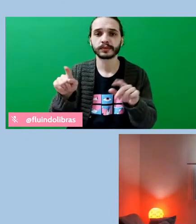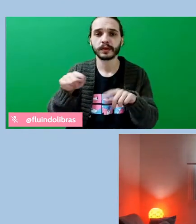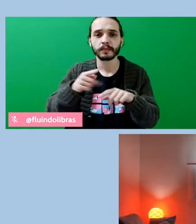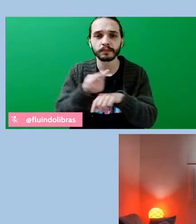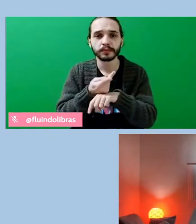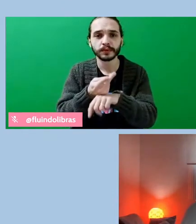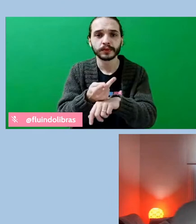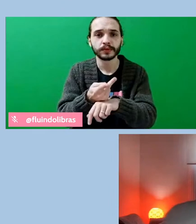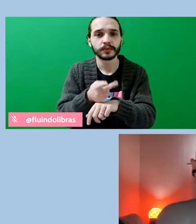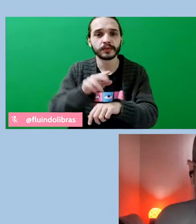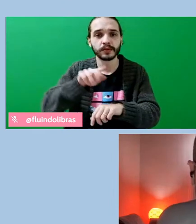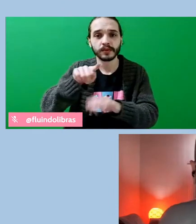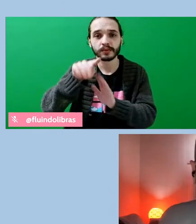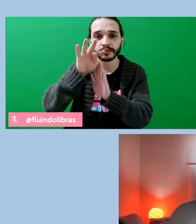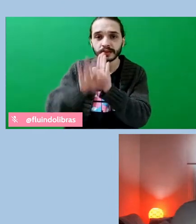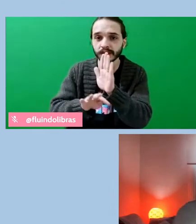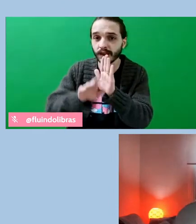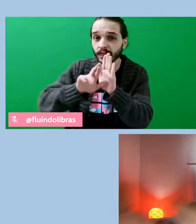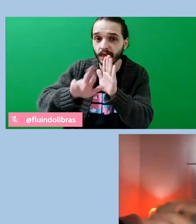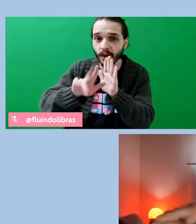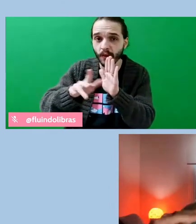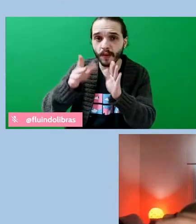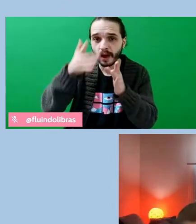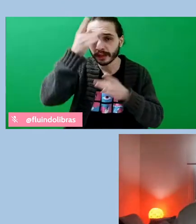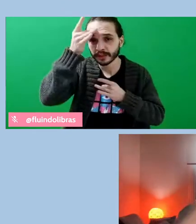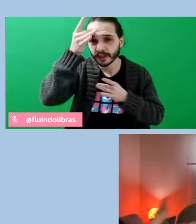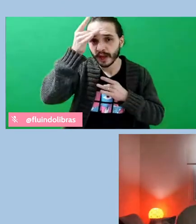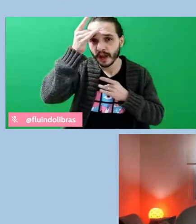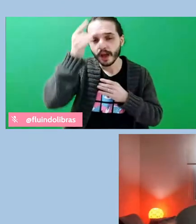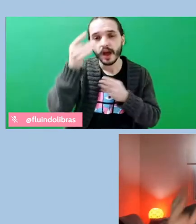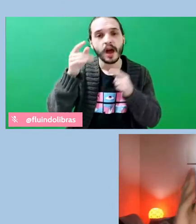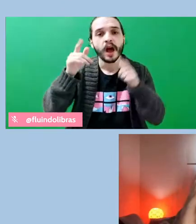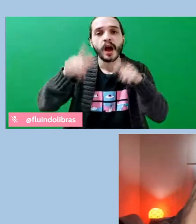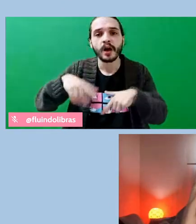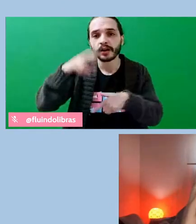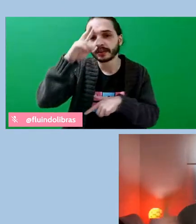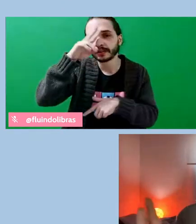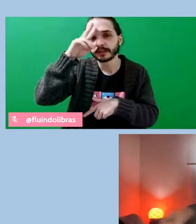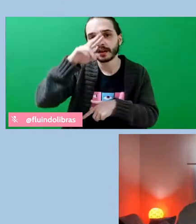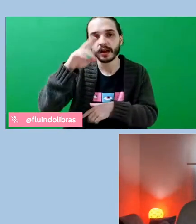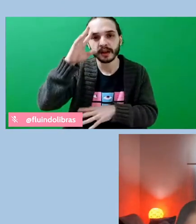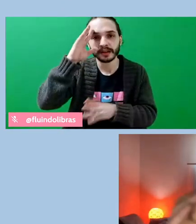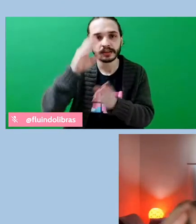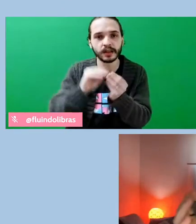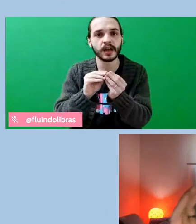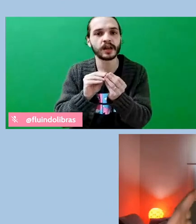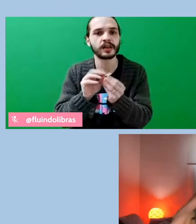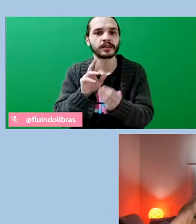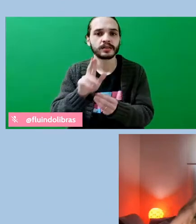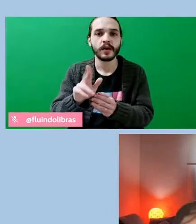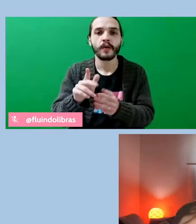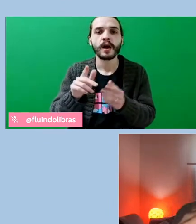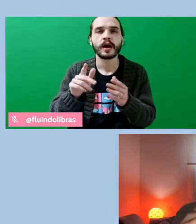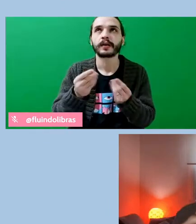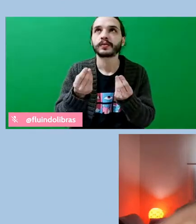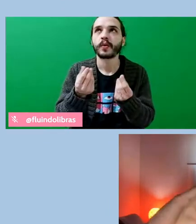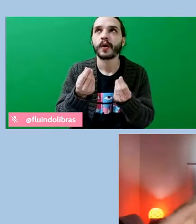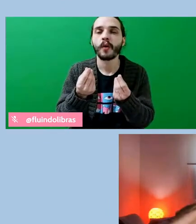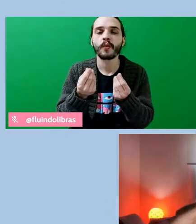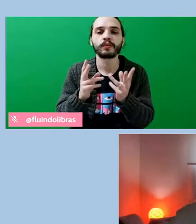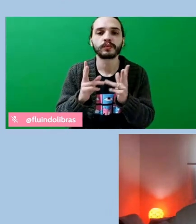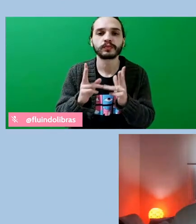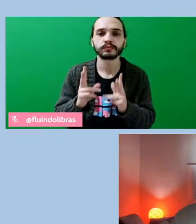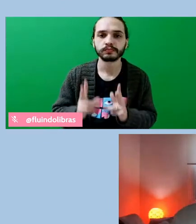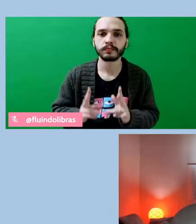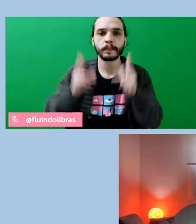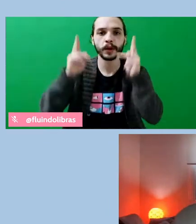dramático é exatamente isso. Onde está a história? Não no sentido simples assim, a história, mas onde está esse recorte